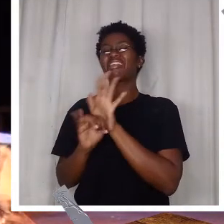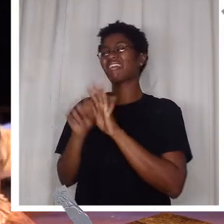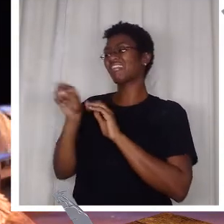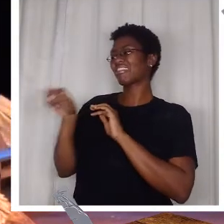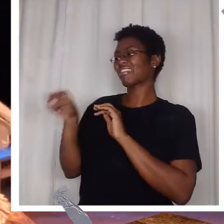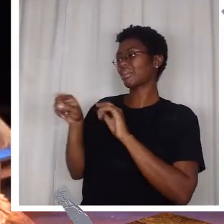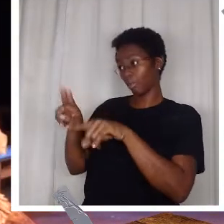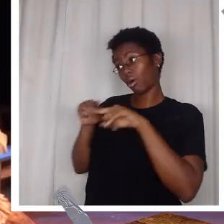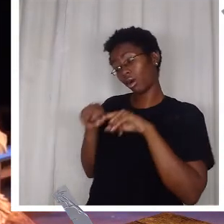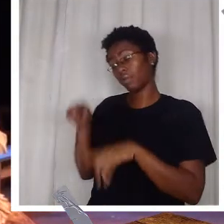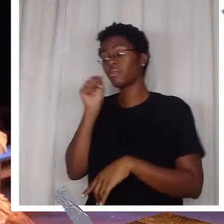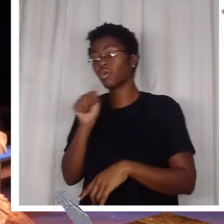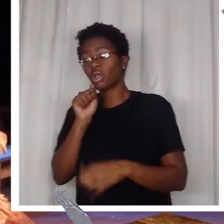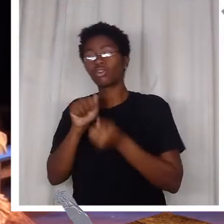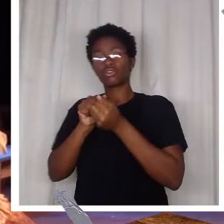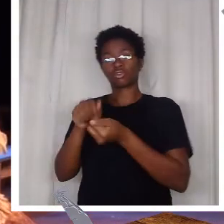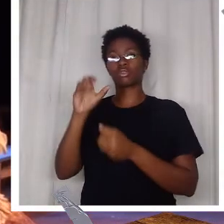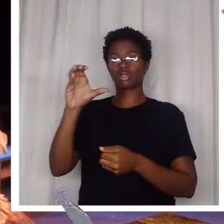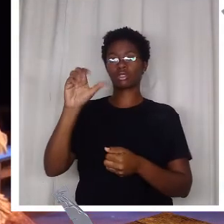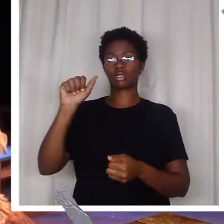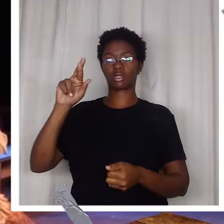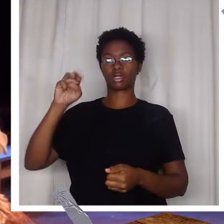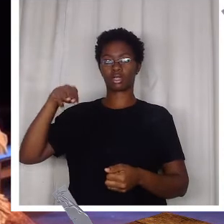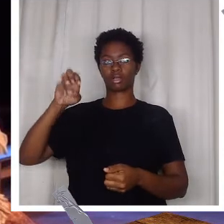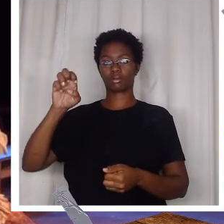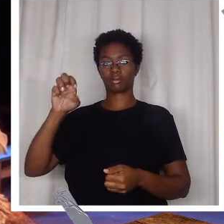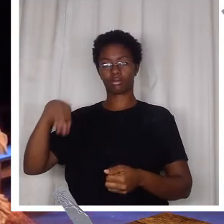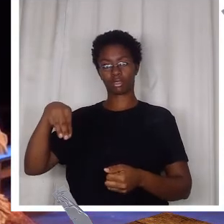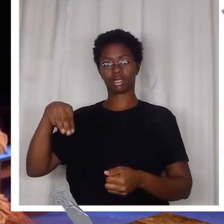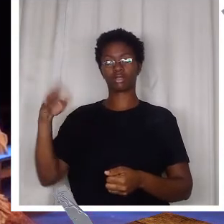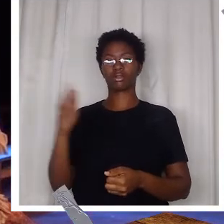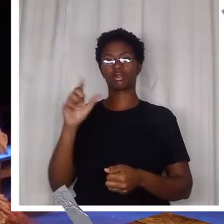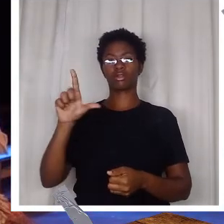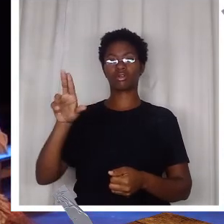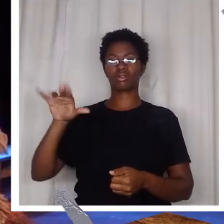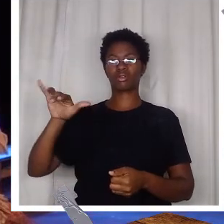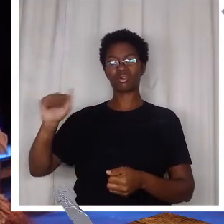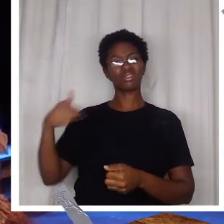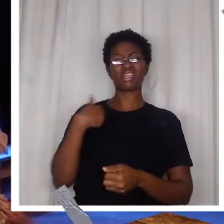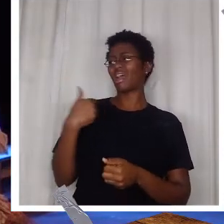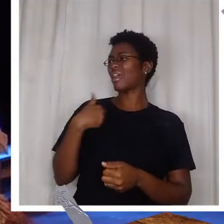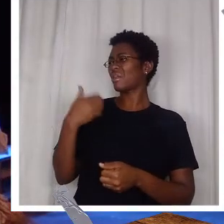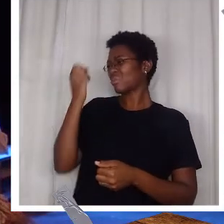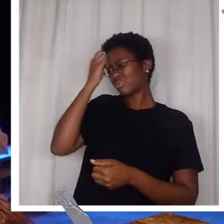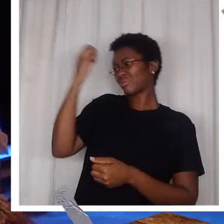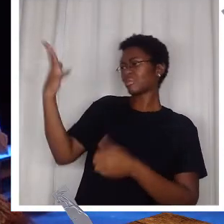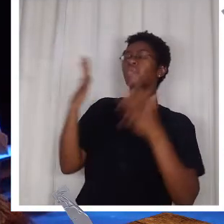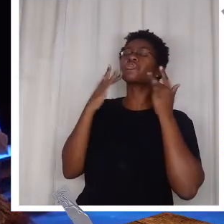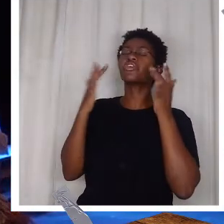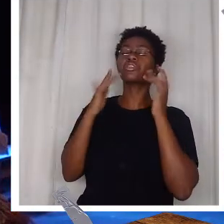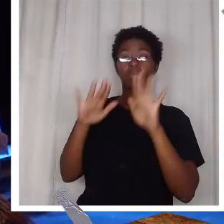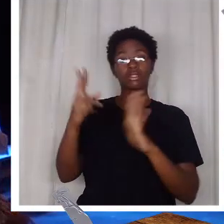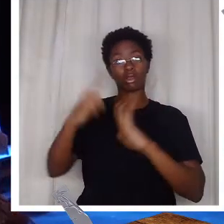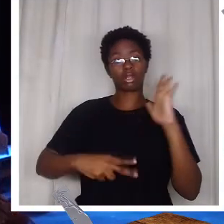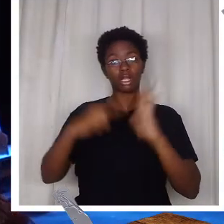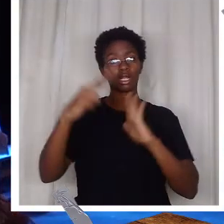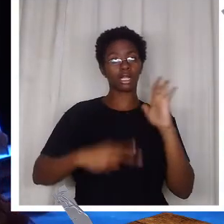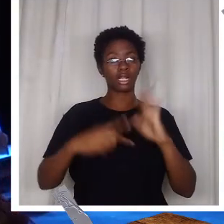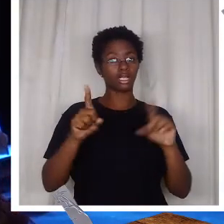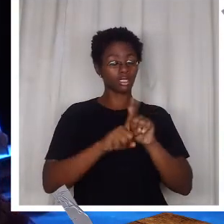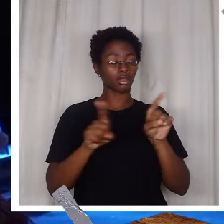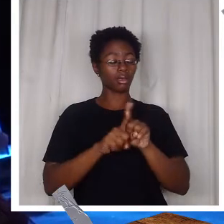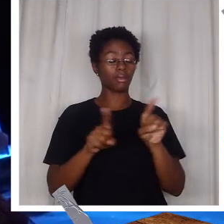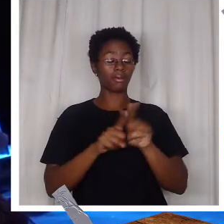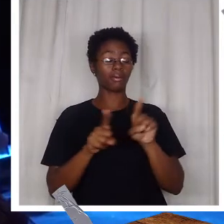com Carmen Luz, nós fizemos uma leitura de um espetáculo que não vou me lembrar agora, mas onde eu tive a oportunidade de ler com um personagem